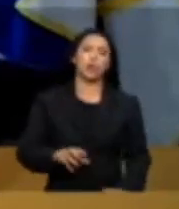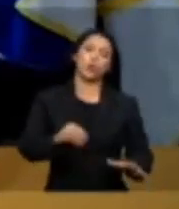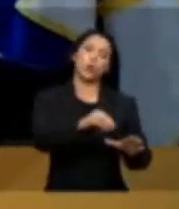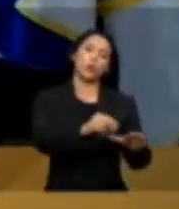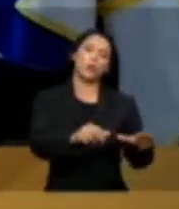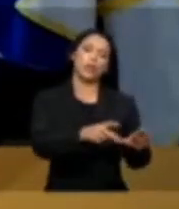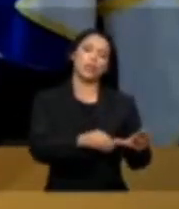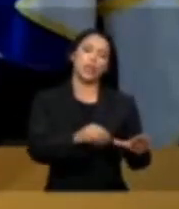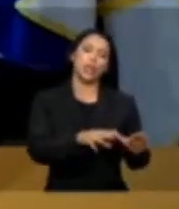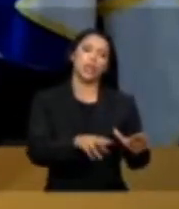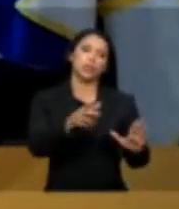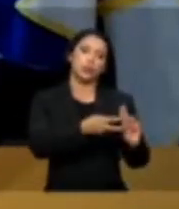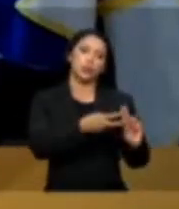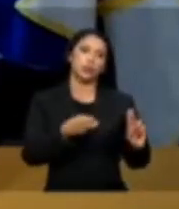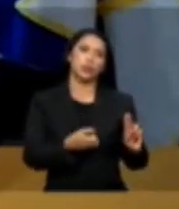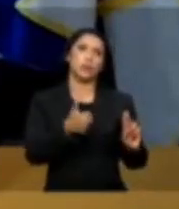índios até o ano de